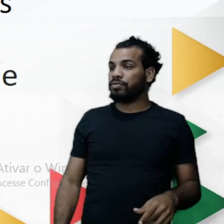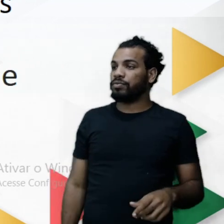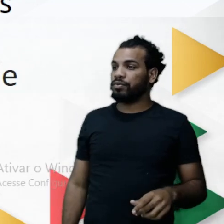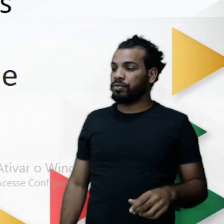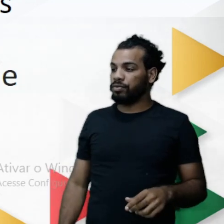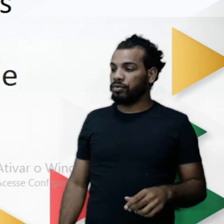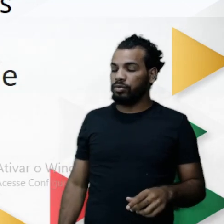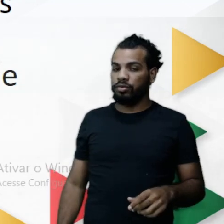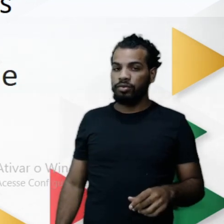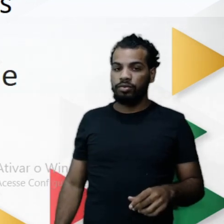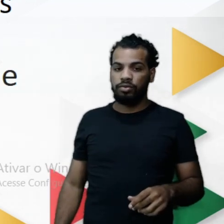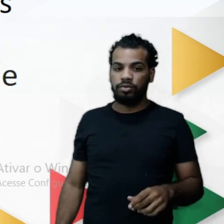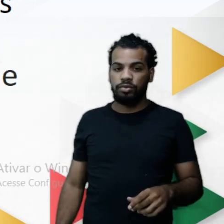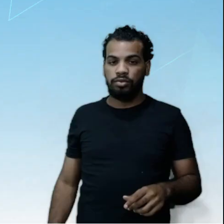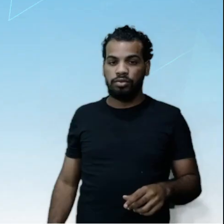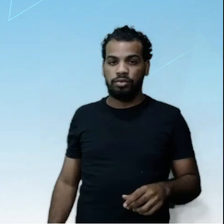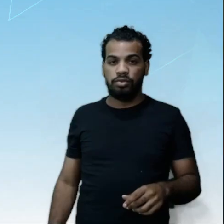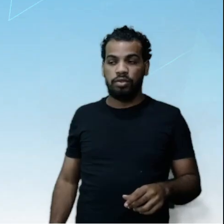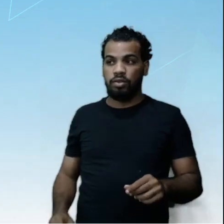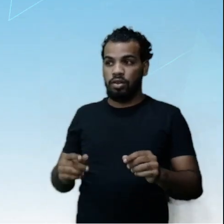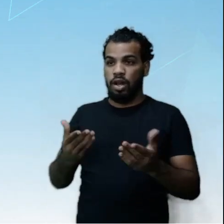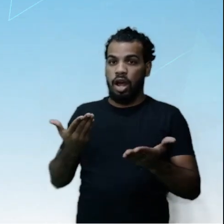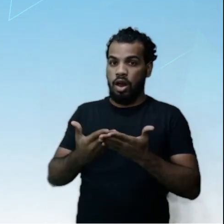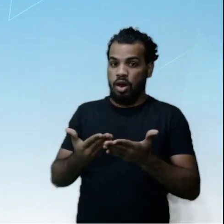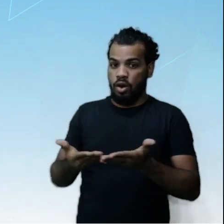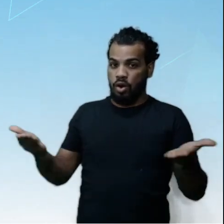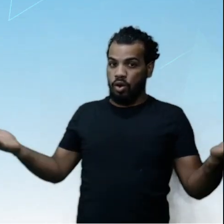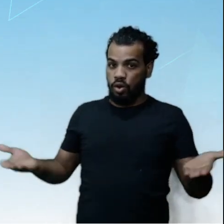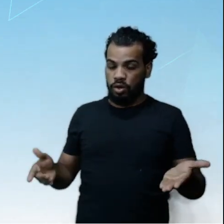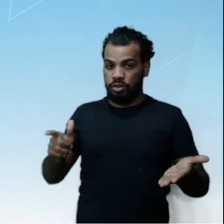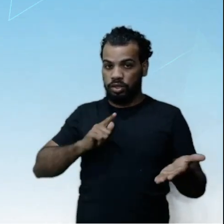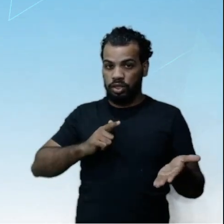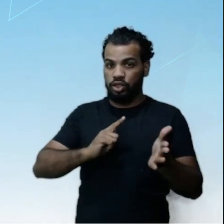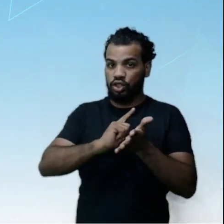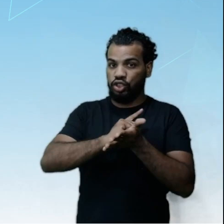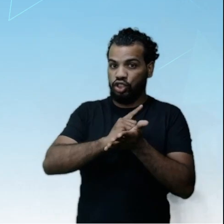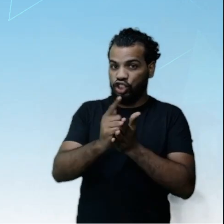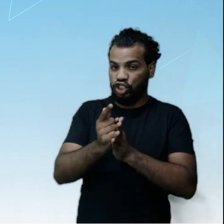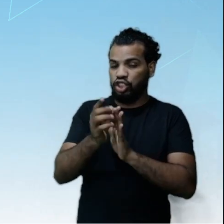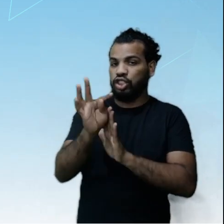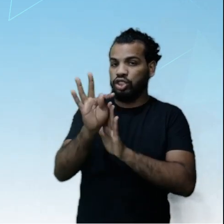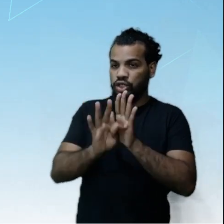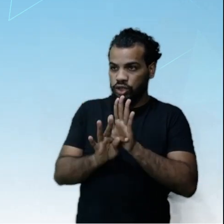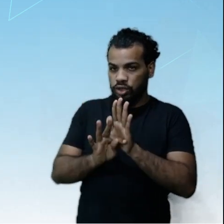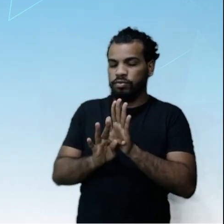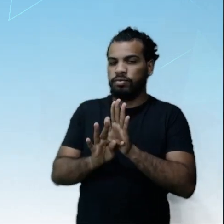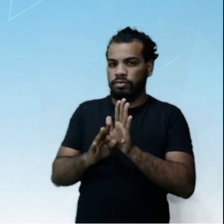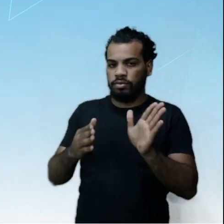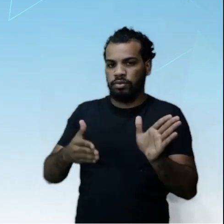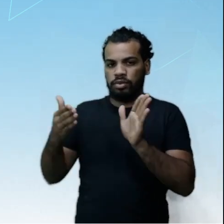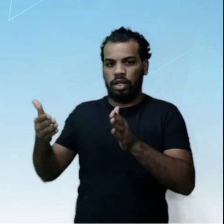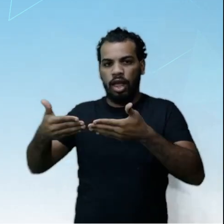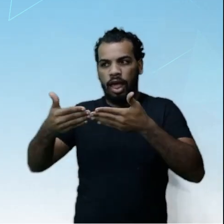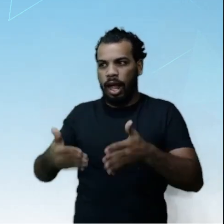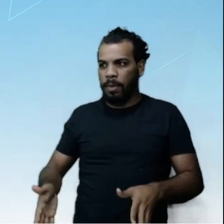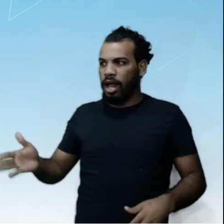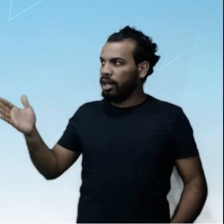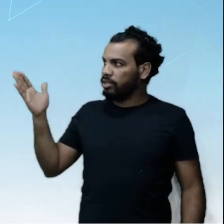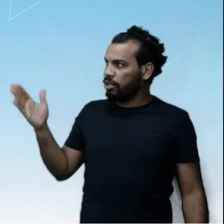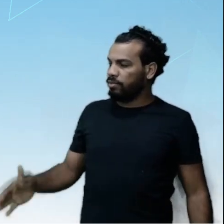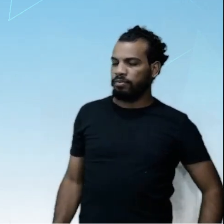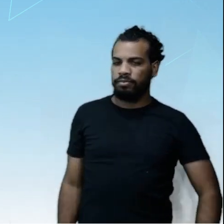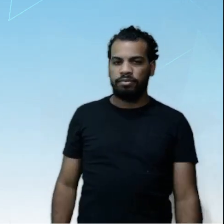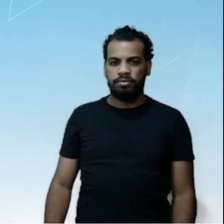pequeno resumo da aula de hoje. Hoje nós falamos de gênero textual, categoria aberta,